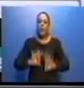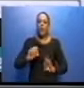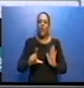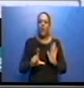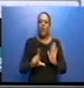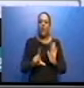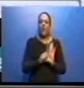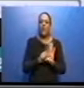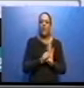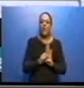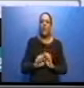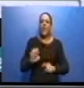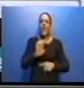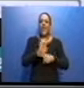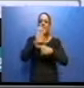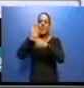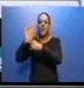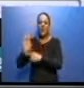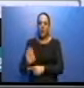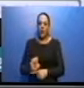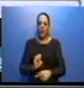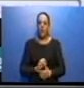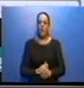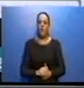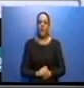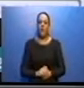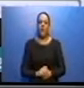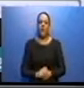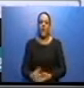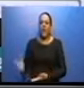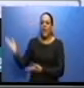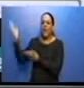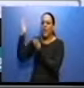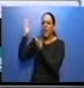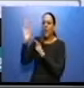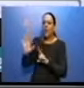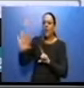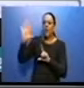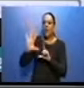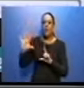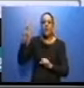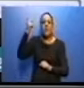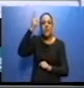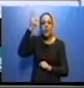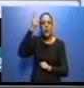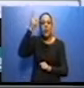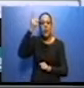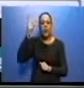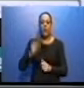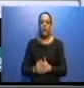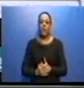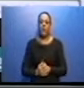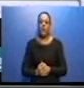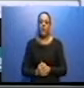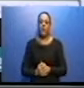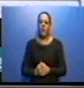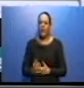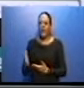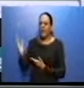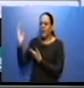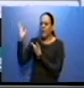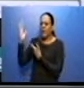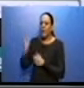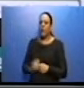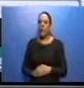essas regiões. Nós temos aqui a imagem da região metropolitana de São Paulo. A gente observa aqui o município de São